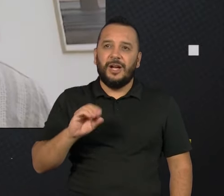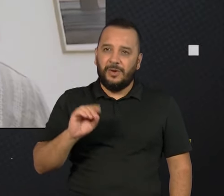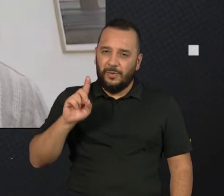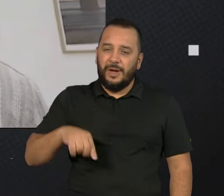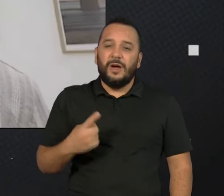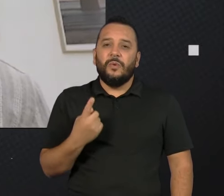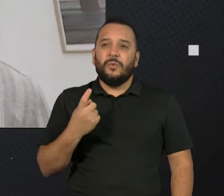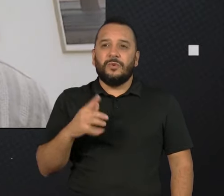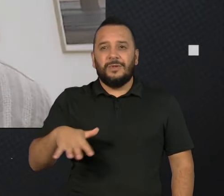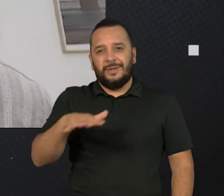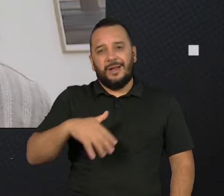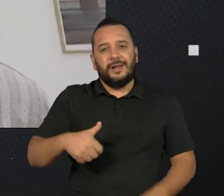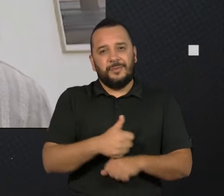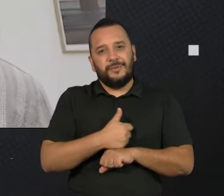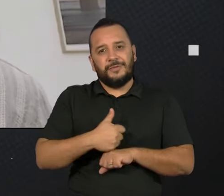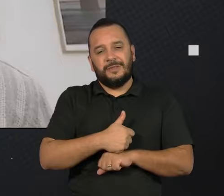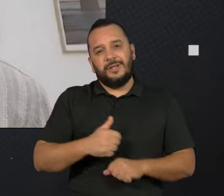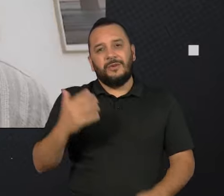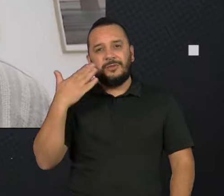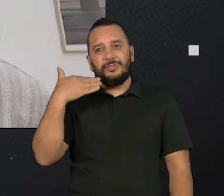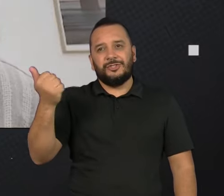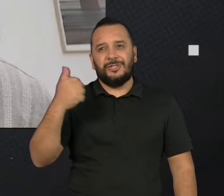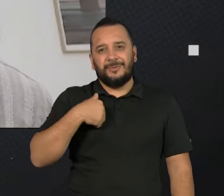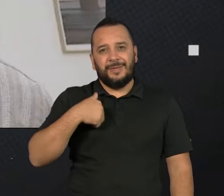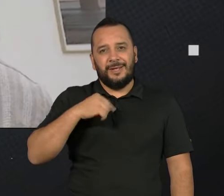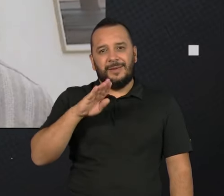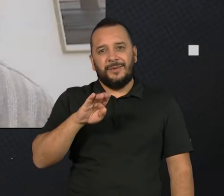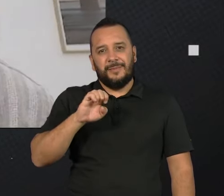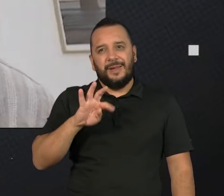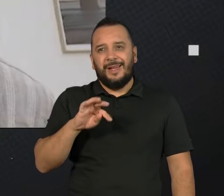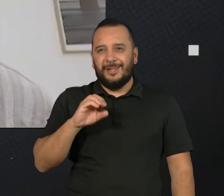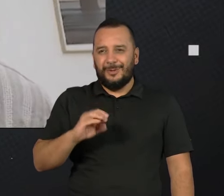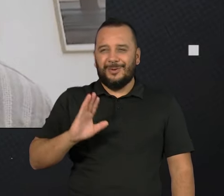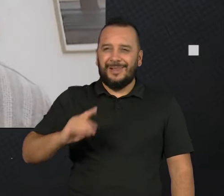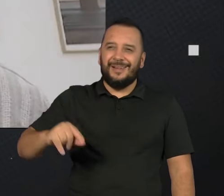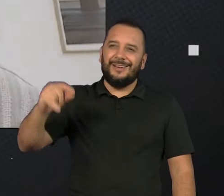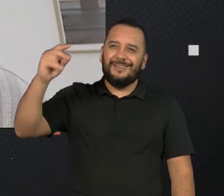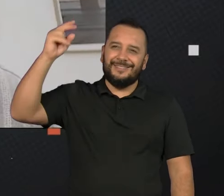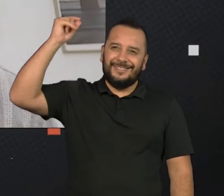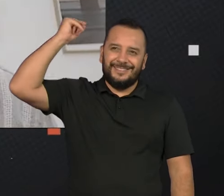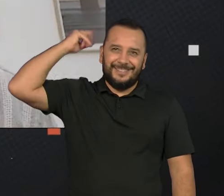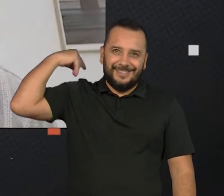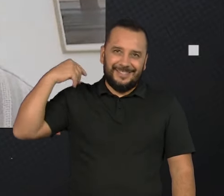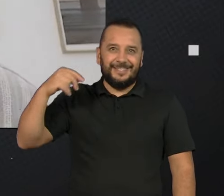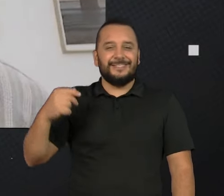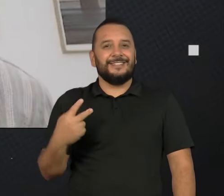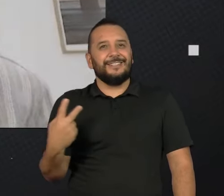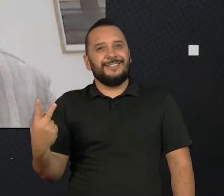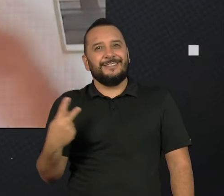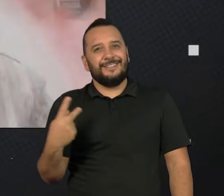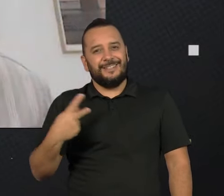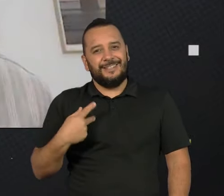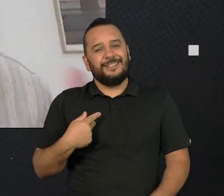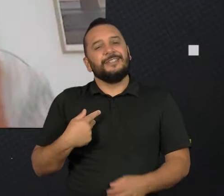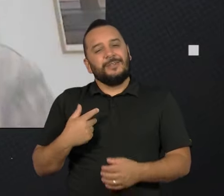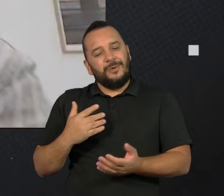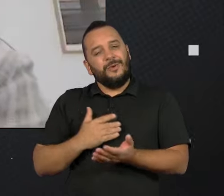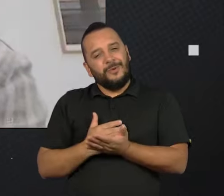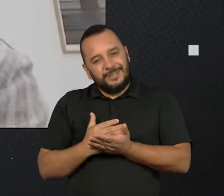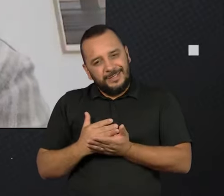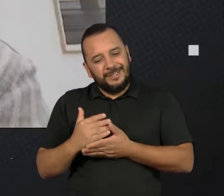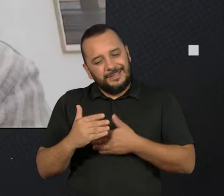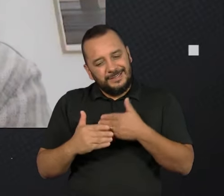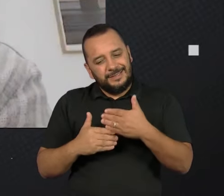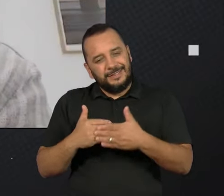meio profissional que me chama de Beto. E isso vem lá de trás. Então, mesmo nós nos tornando profissionais, já